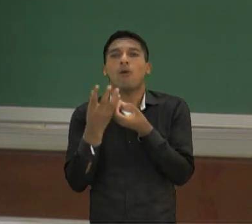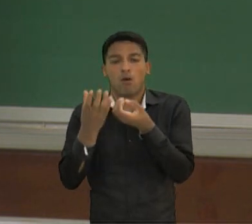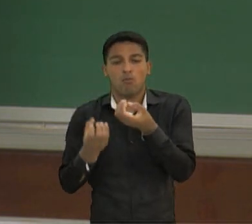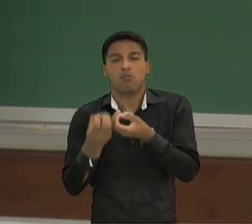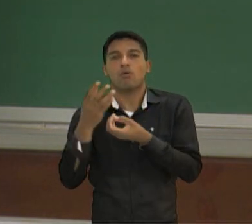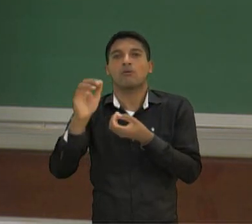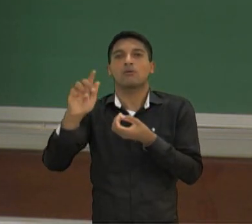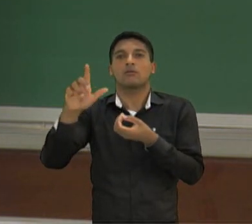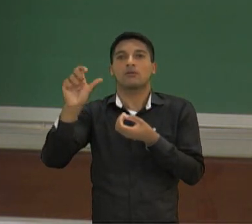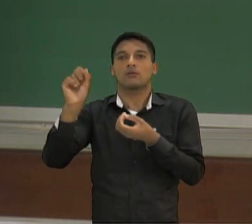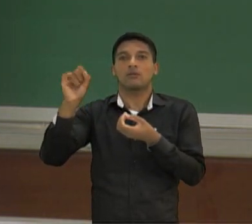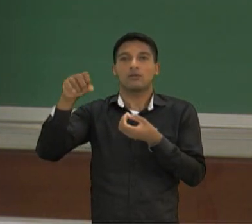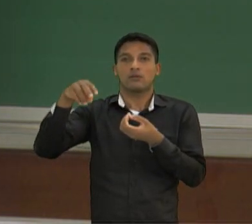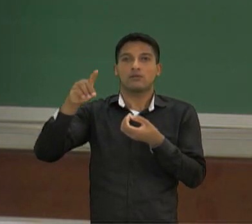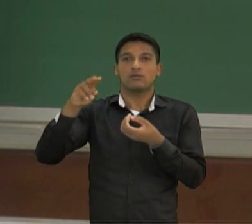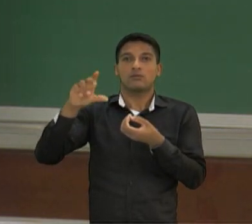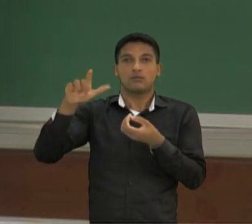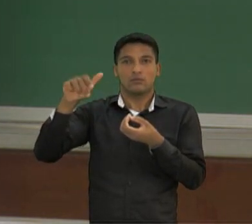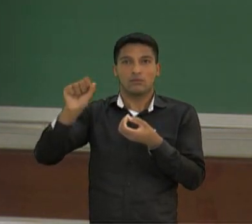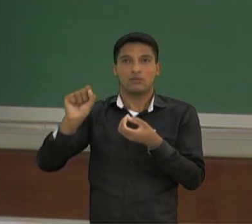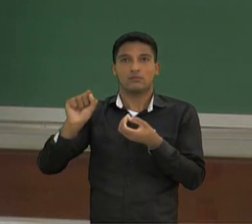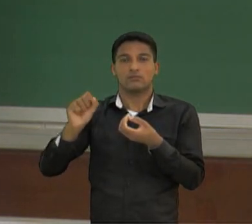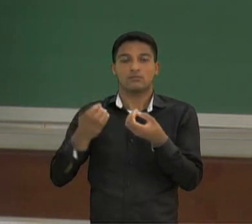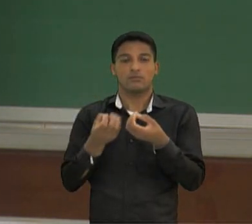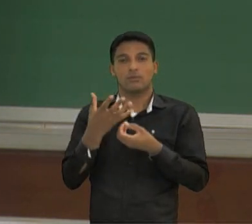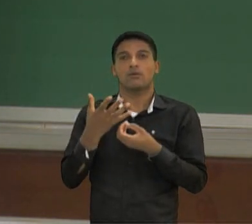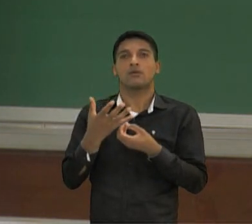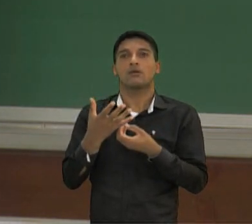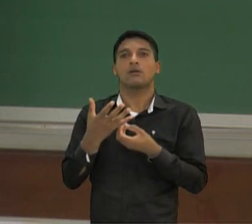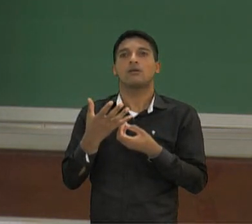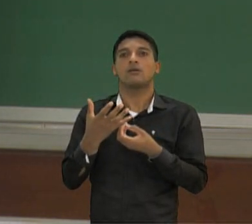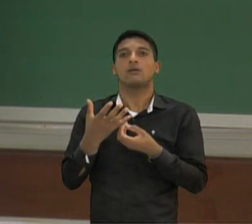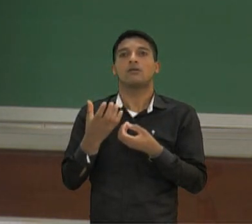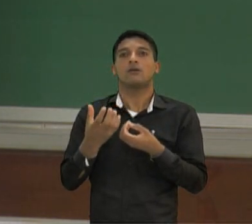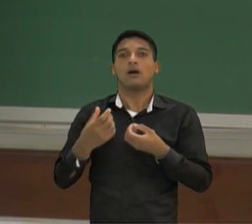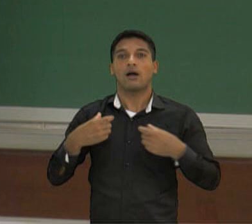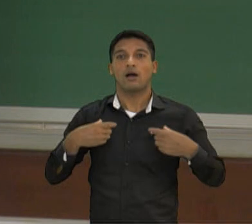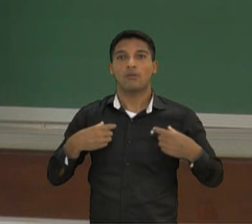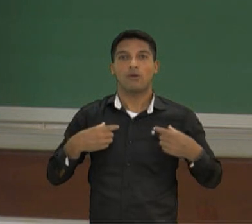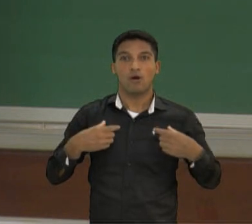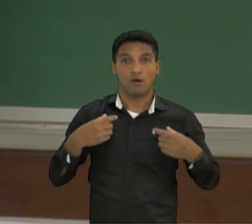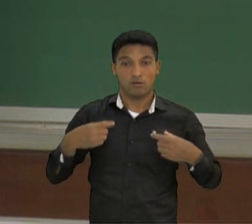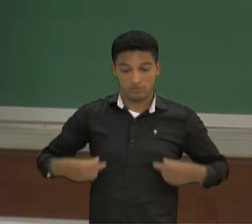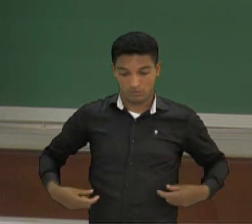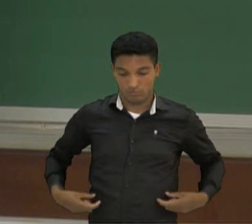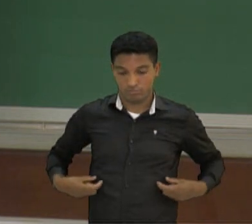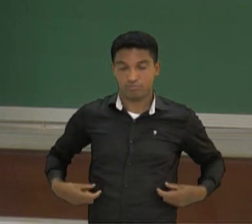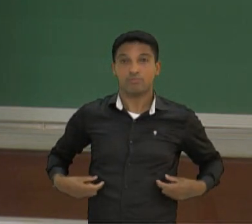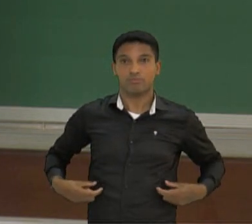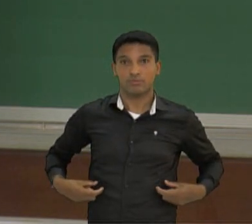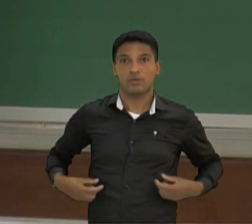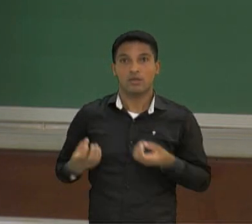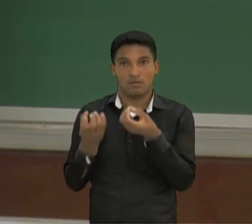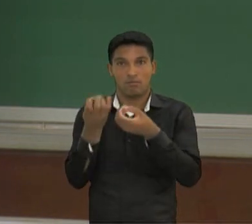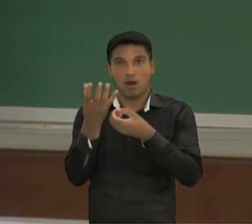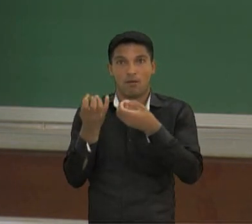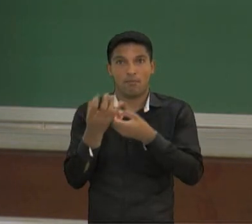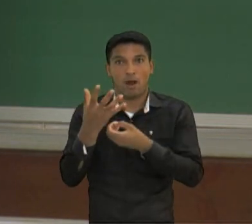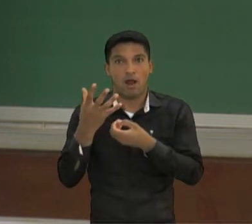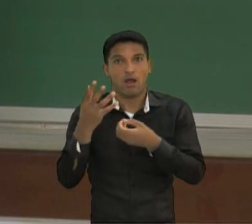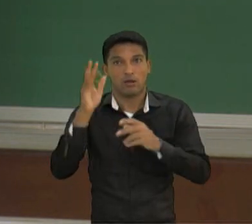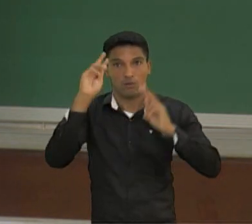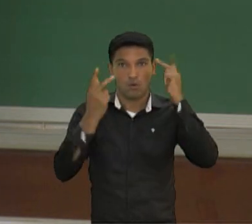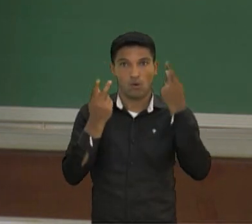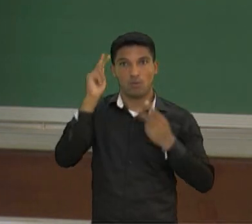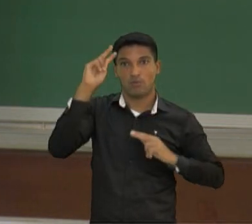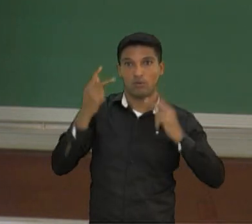hipófise, suprarrenais. Suprarrenais, por que suprarrenais? Porque elas estão em cima do rim, né? Nós temos a tireoide,